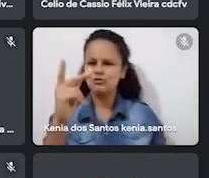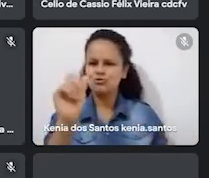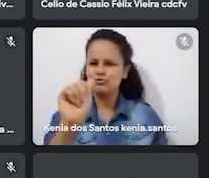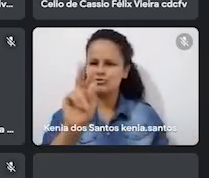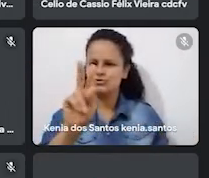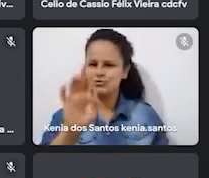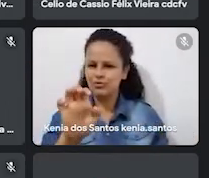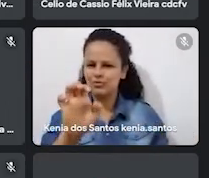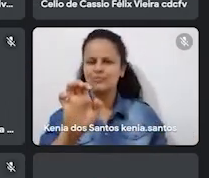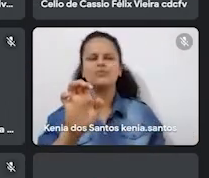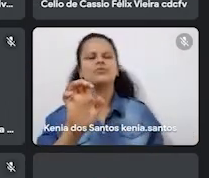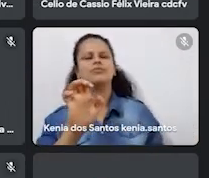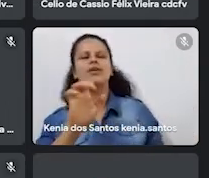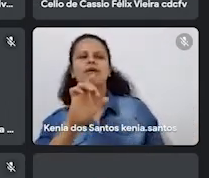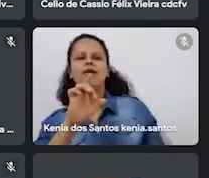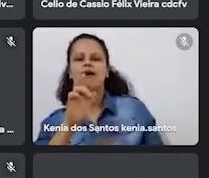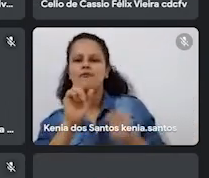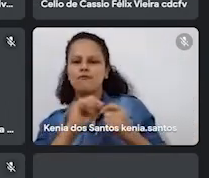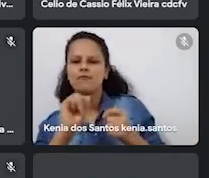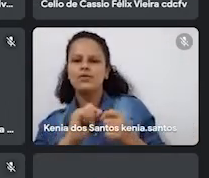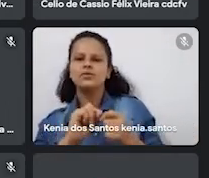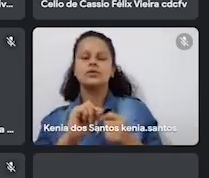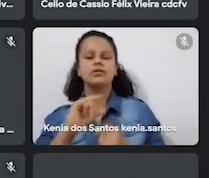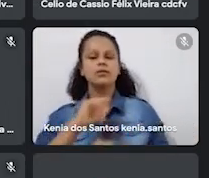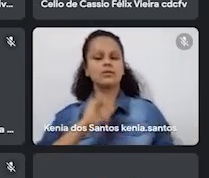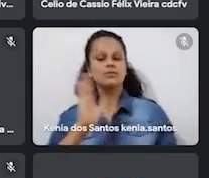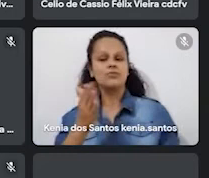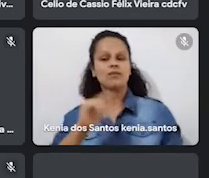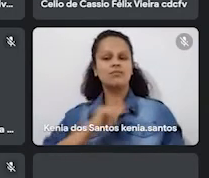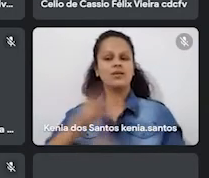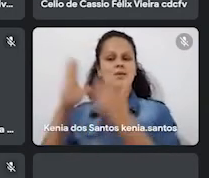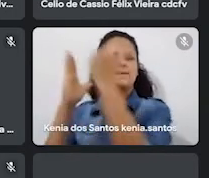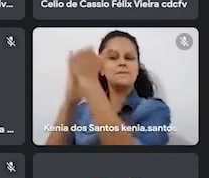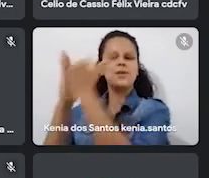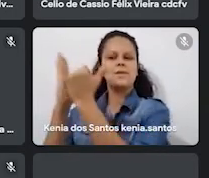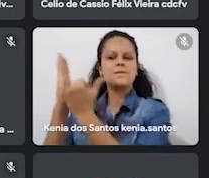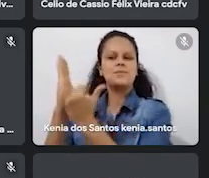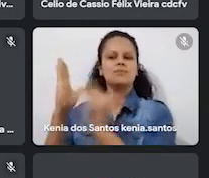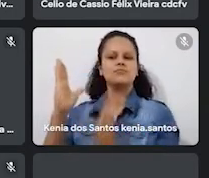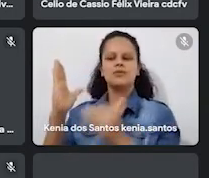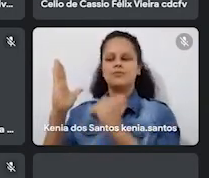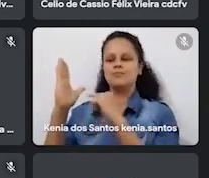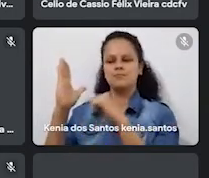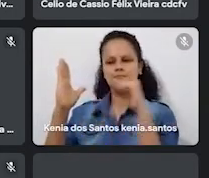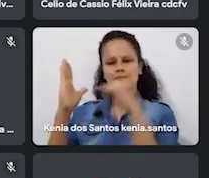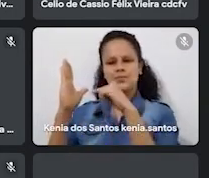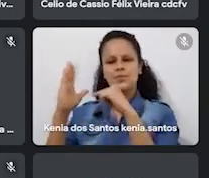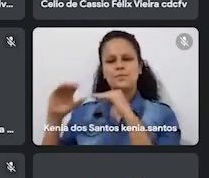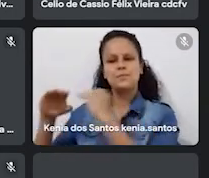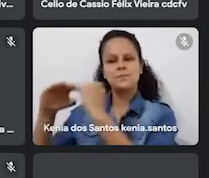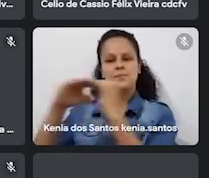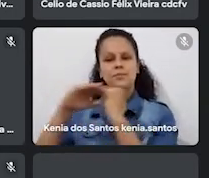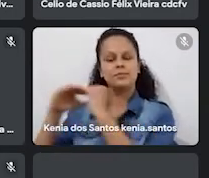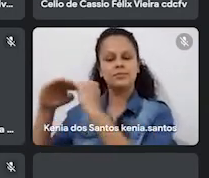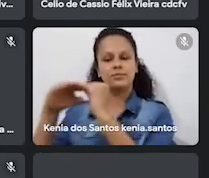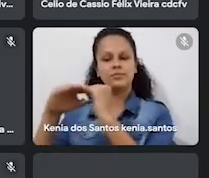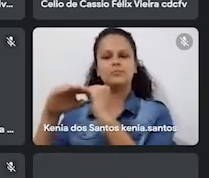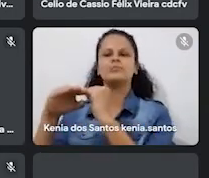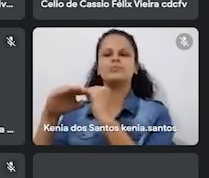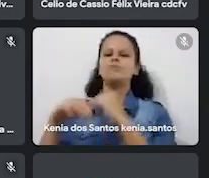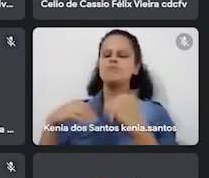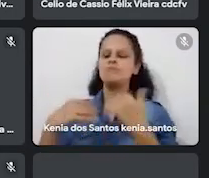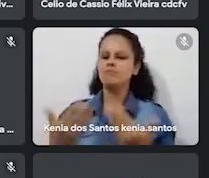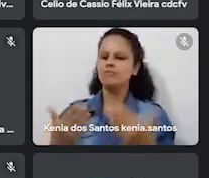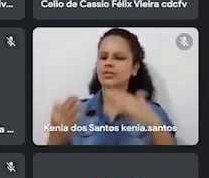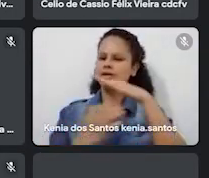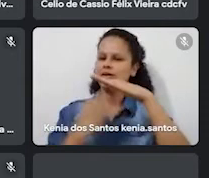atividade. Eu tenho um programa operacional padrão. Então, a maioria das